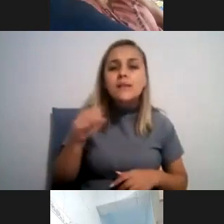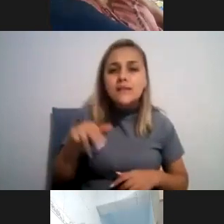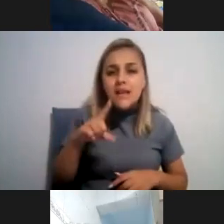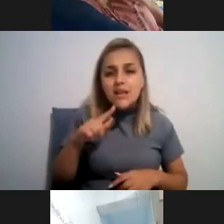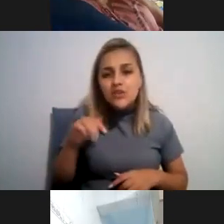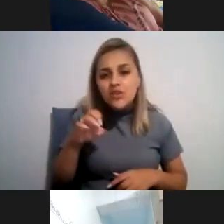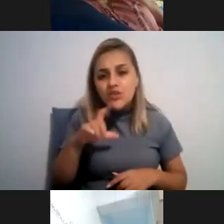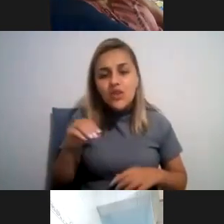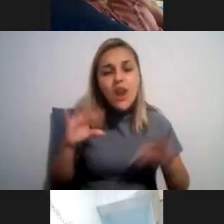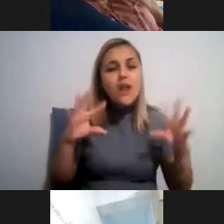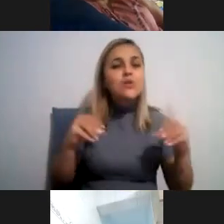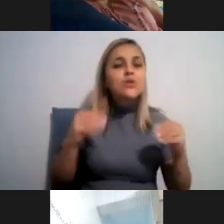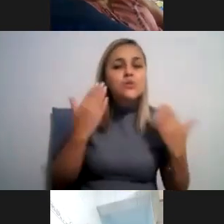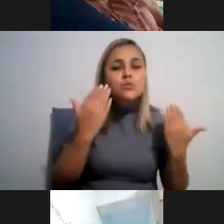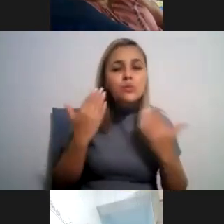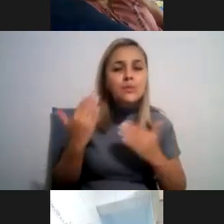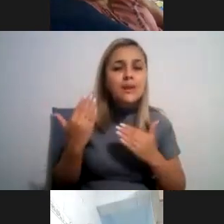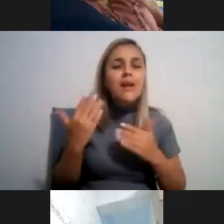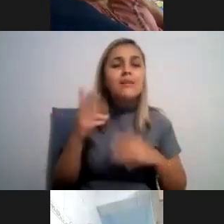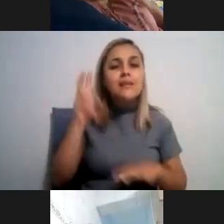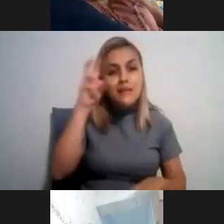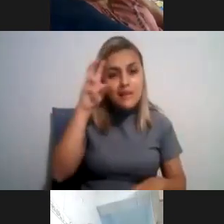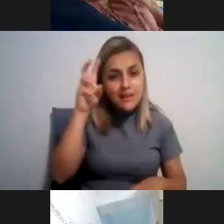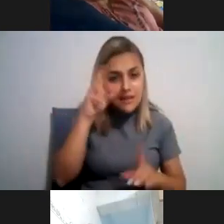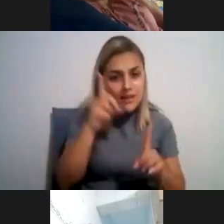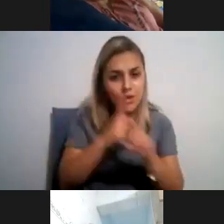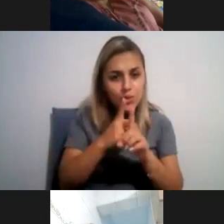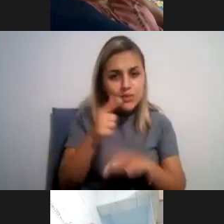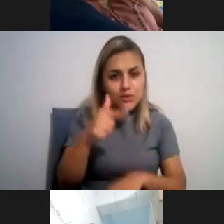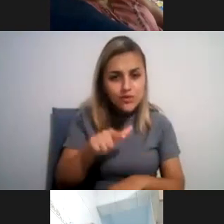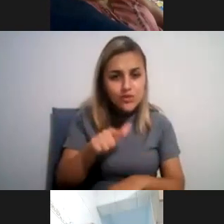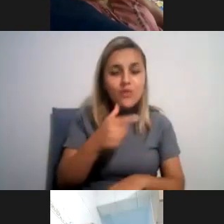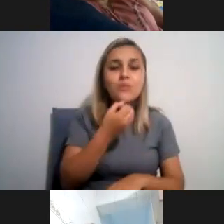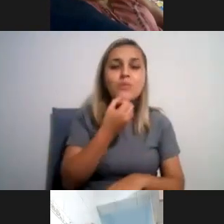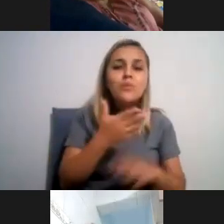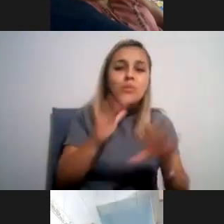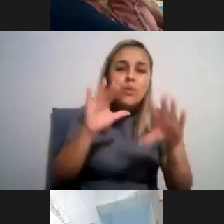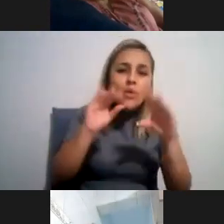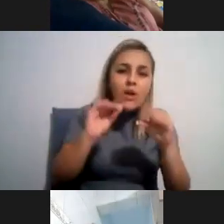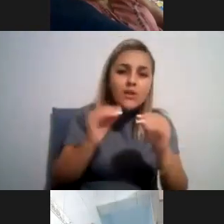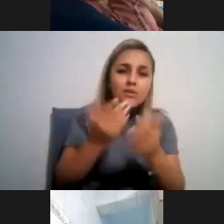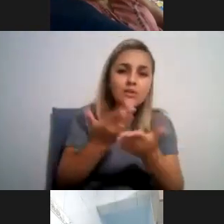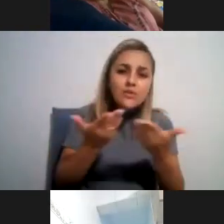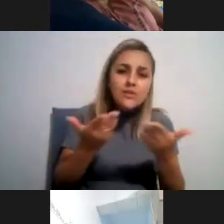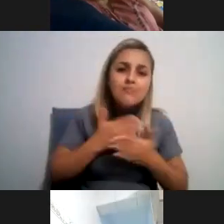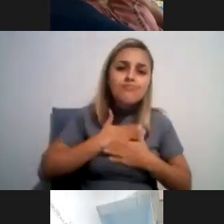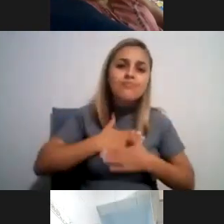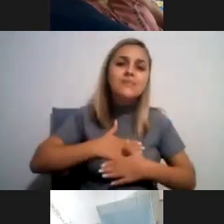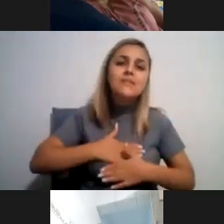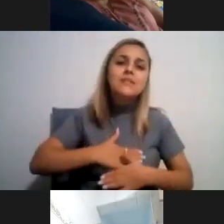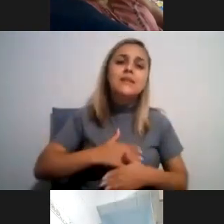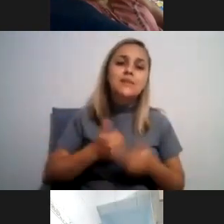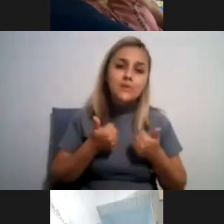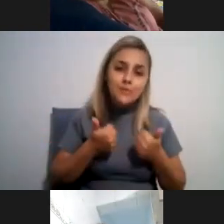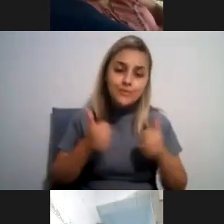vemos na quinta-feira. Tenham todos uma excelente noite e um bom descanso, pessoal.